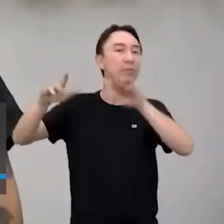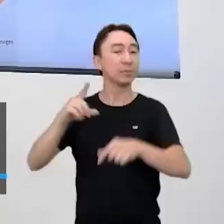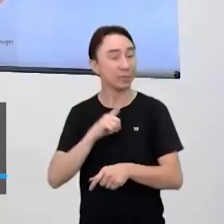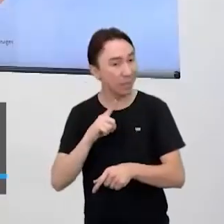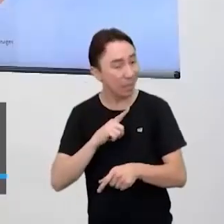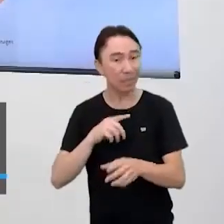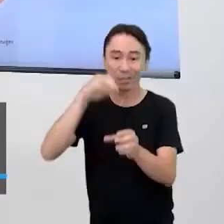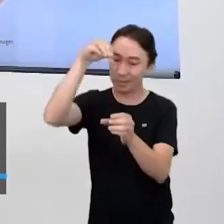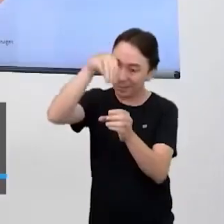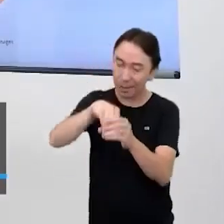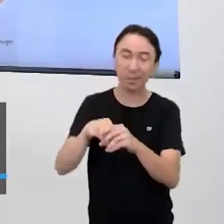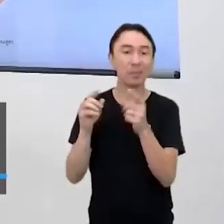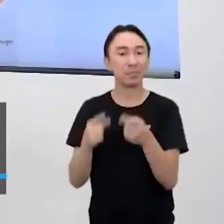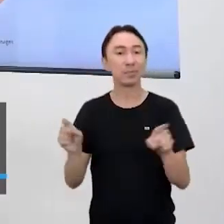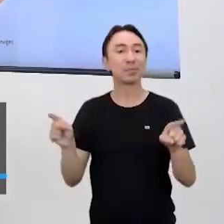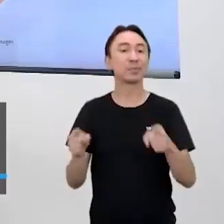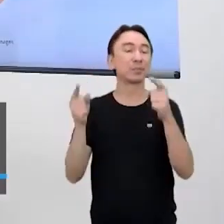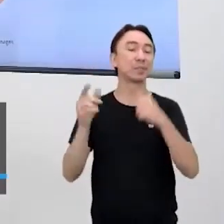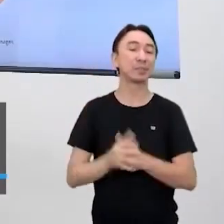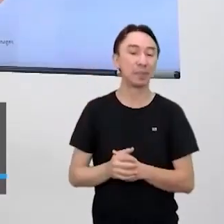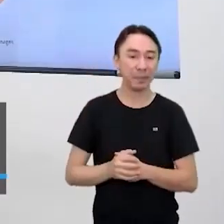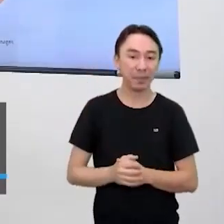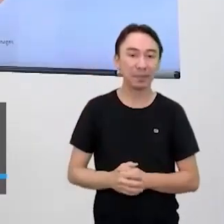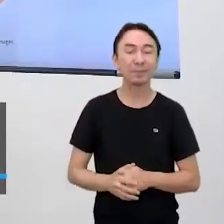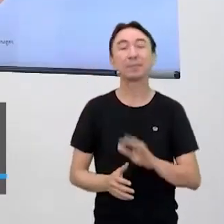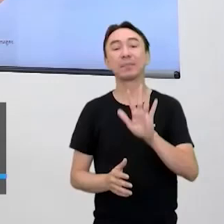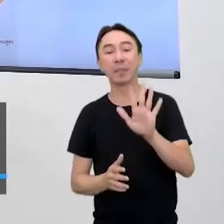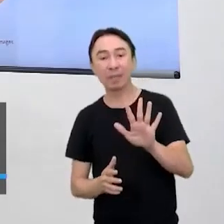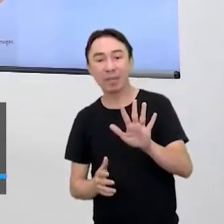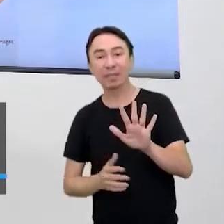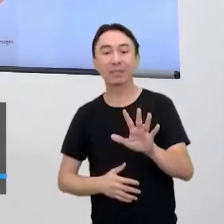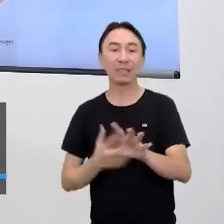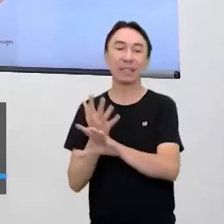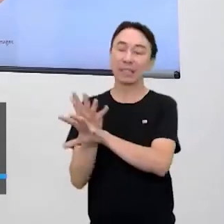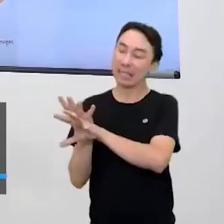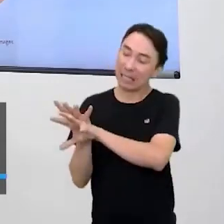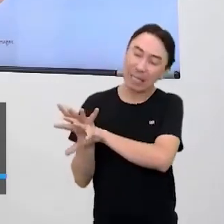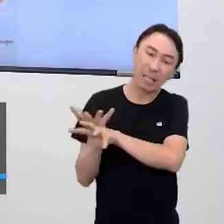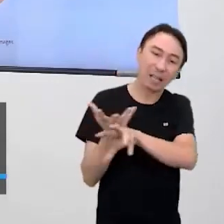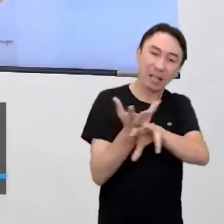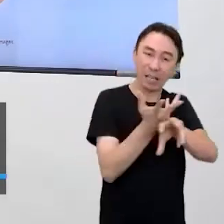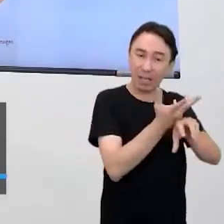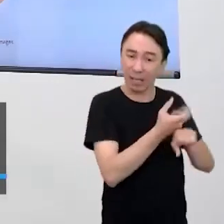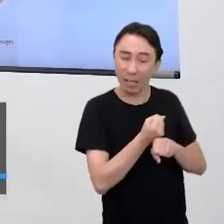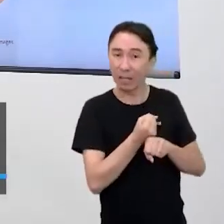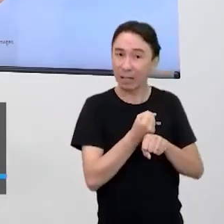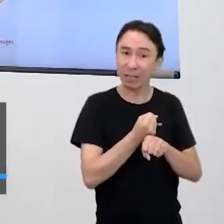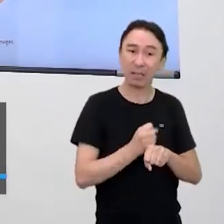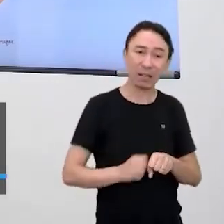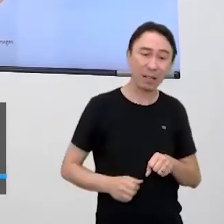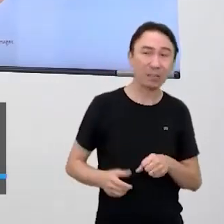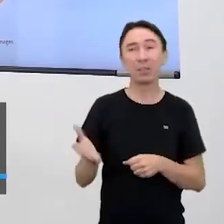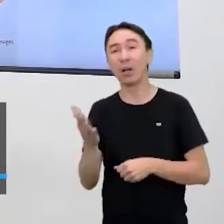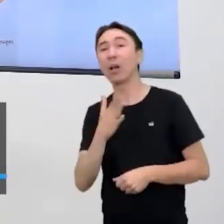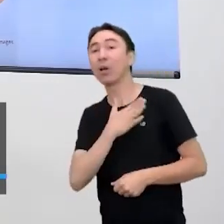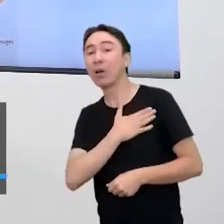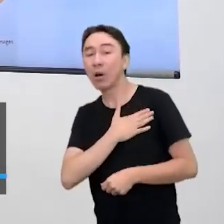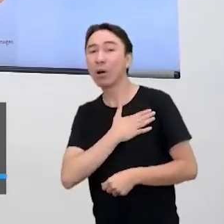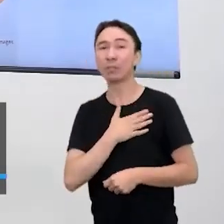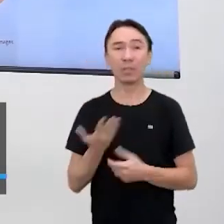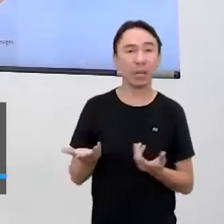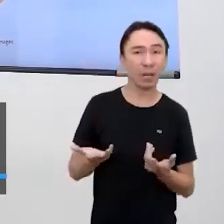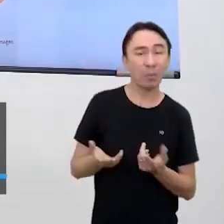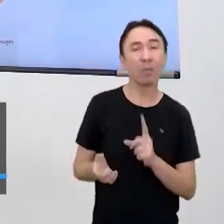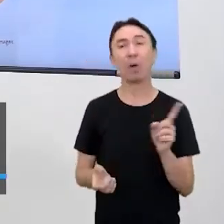musicais. Muito bem. E o que você pensa da interdisciplinaridade? É uma coisa que você curte trabalhar? Como que você vê